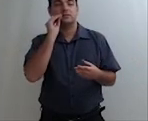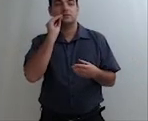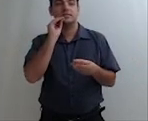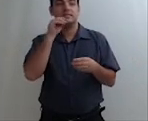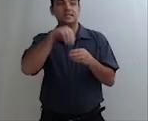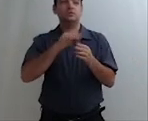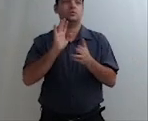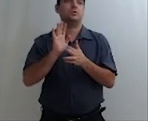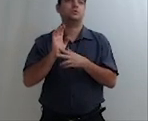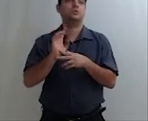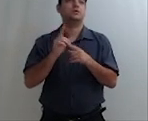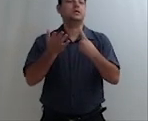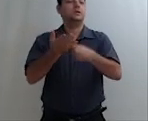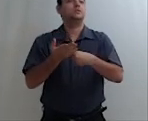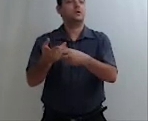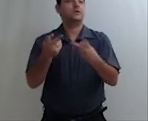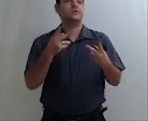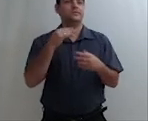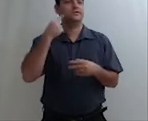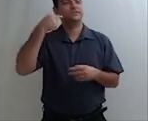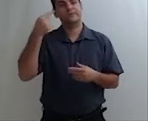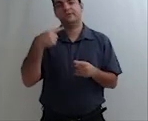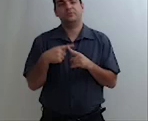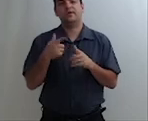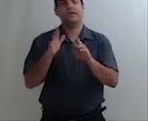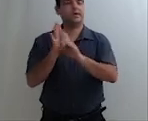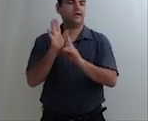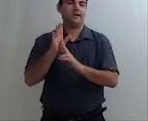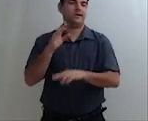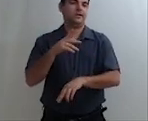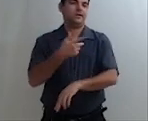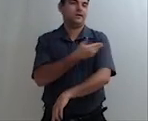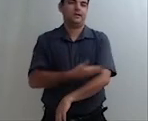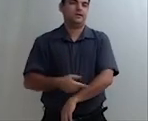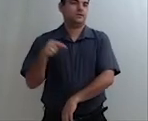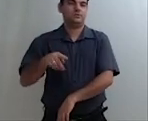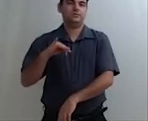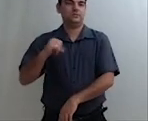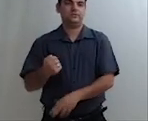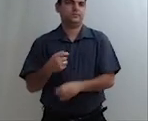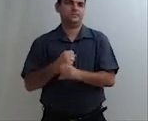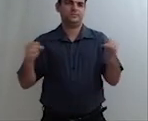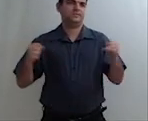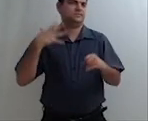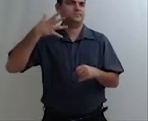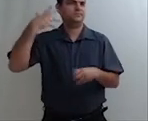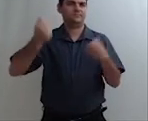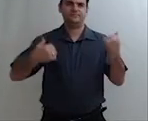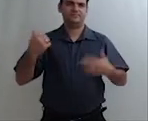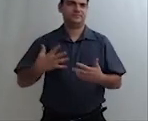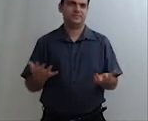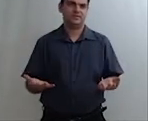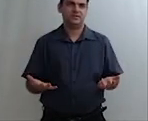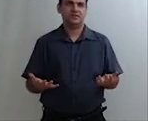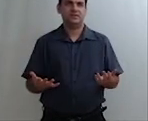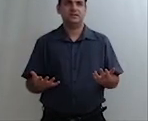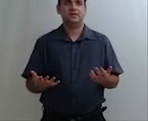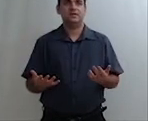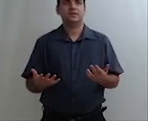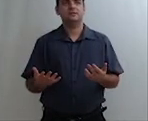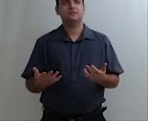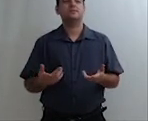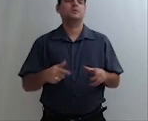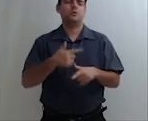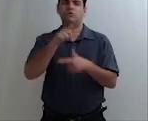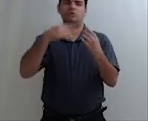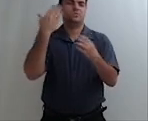intimação de advogado por questão regimental não não É cabível à sustentação oral Como já temos decidido em vários outros